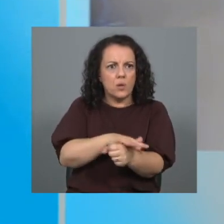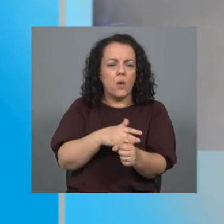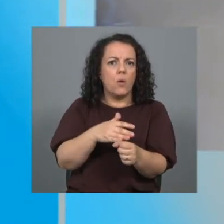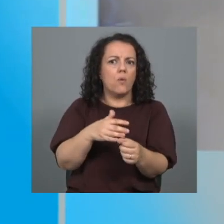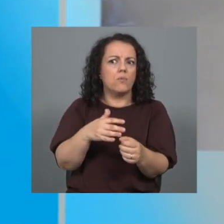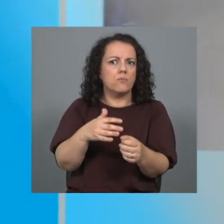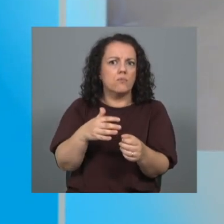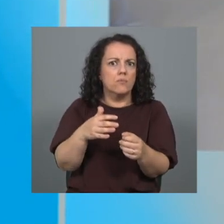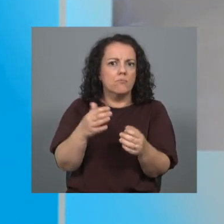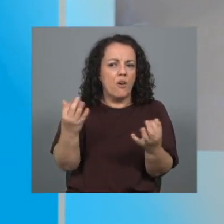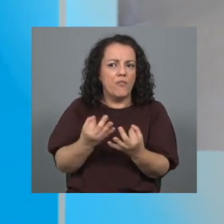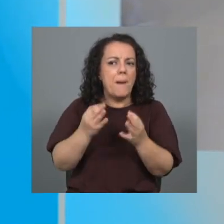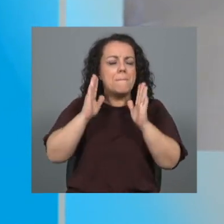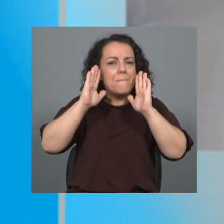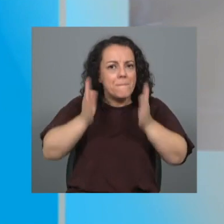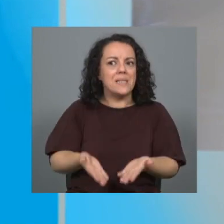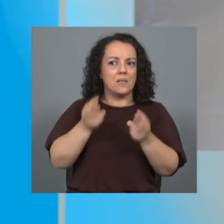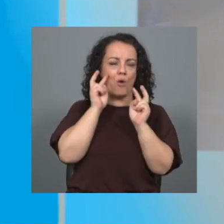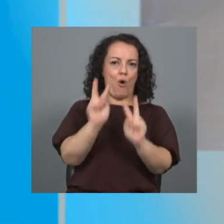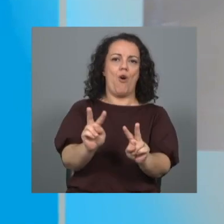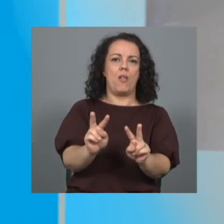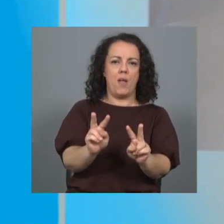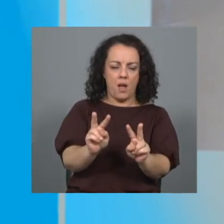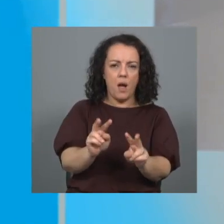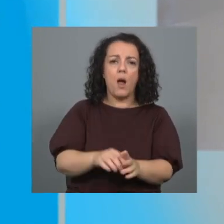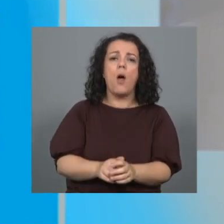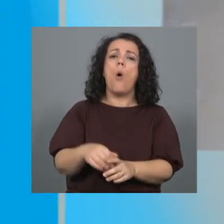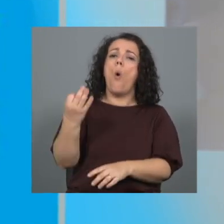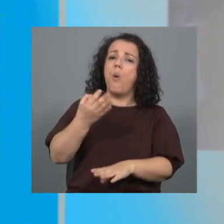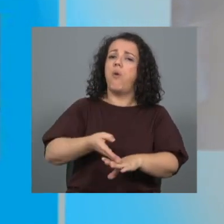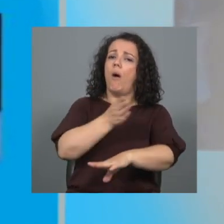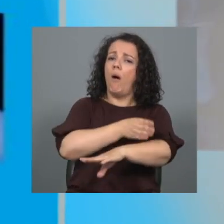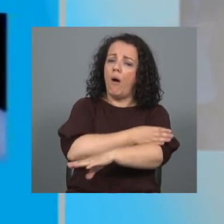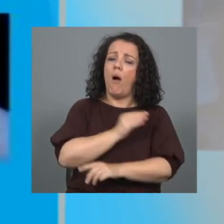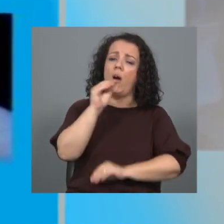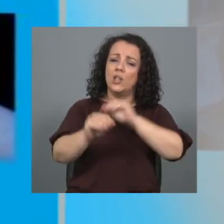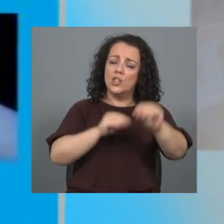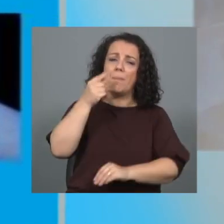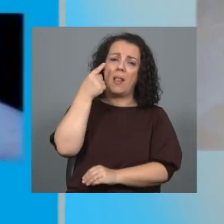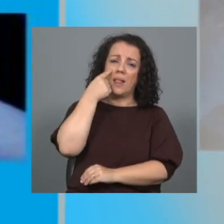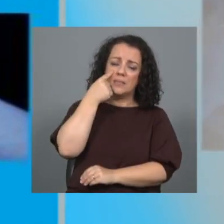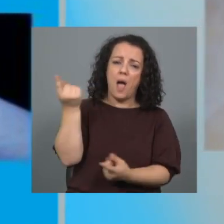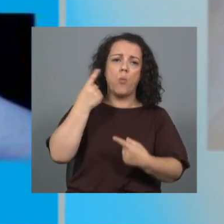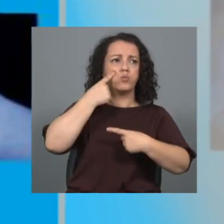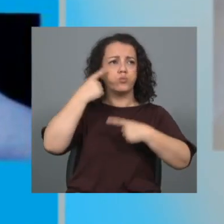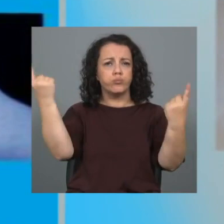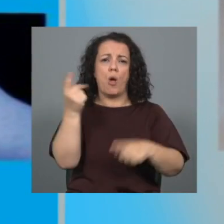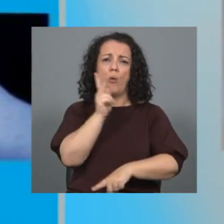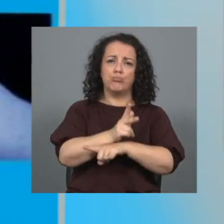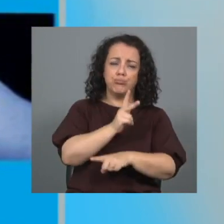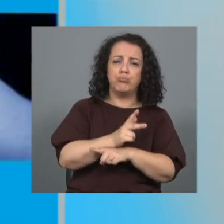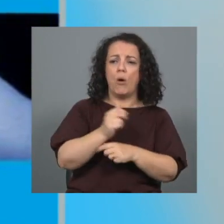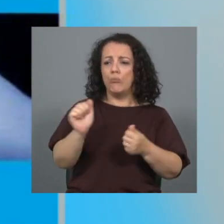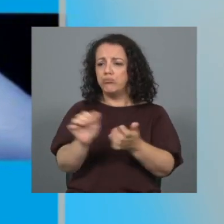era preciso olhar, que houve vários alertas, houve várias reportagens, houve vários alertas